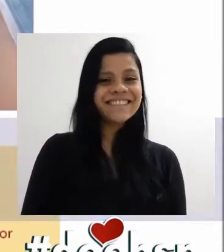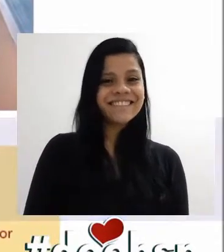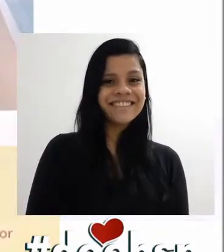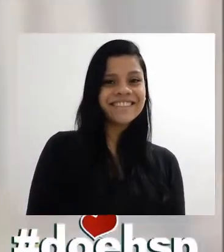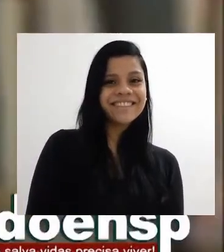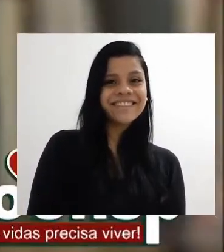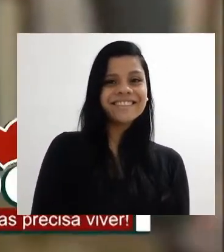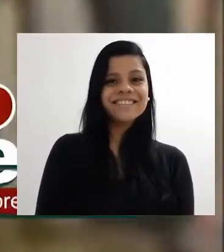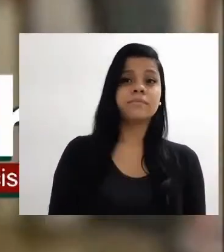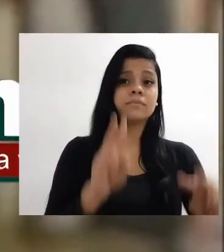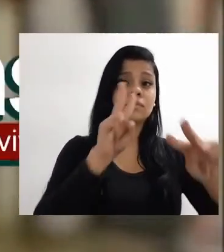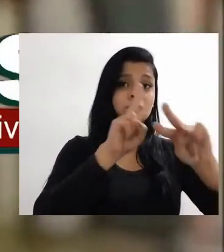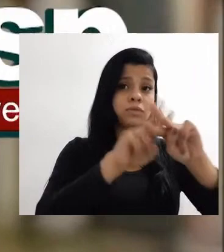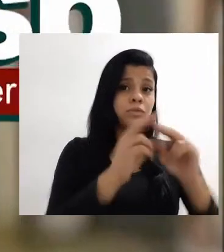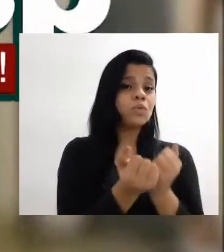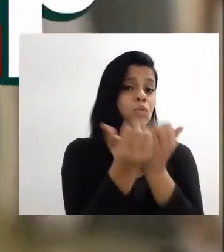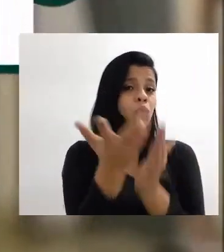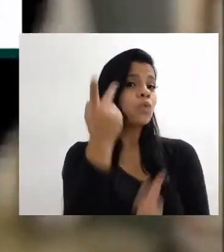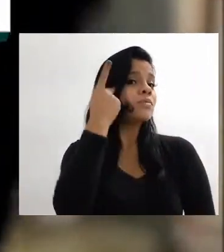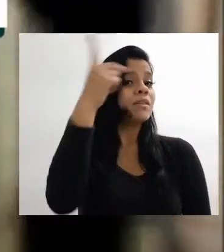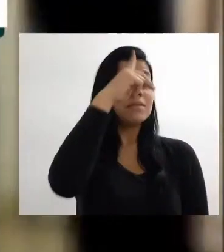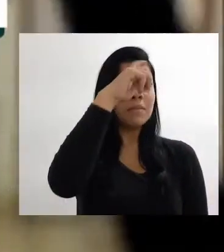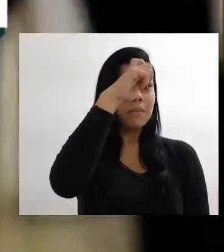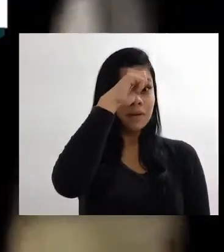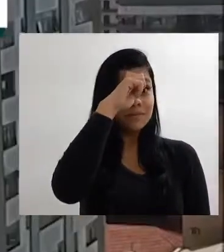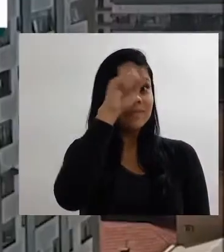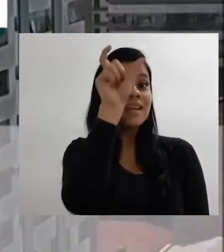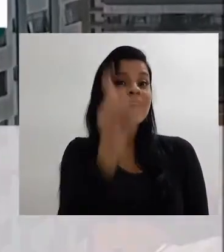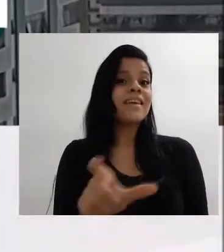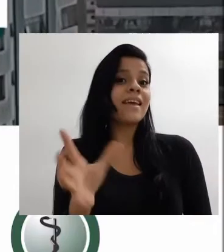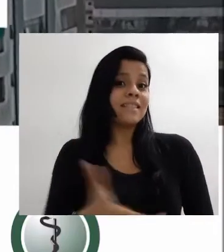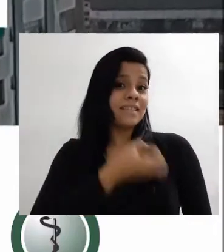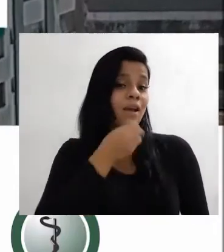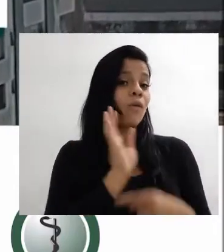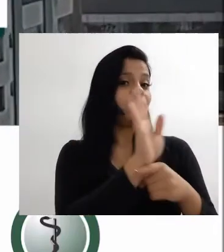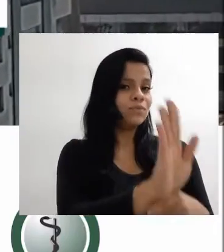www.unifesp.br/doe-hsp. Quem salva vidas precisa viver.